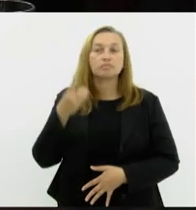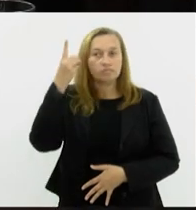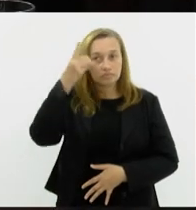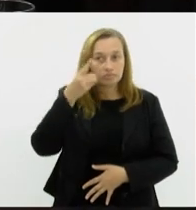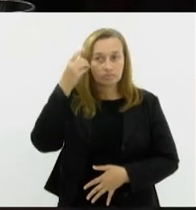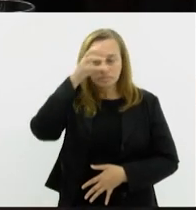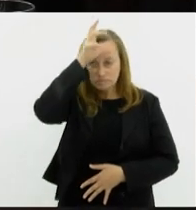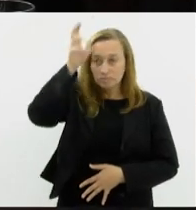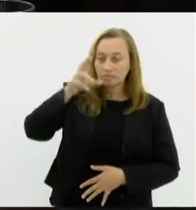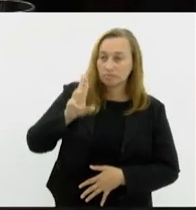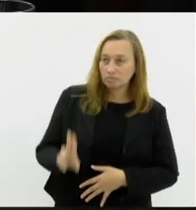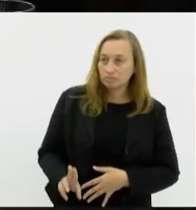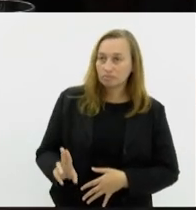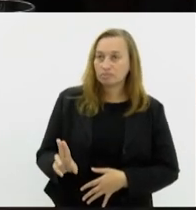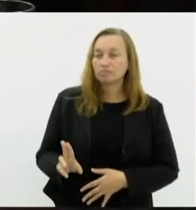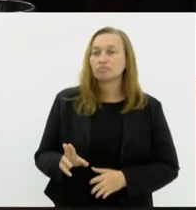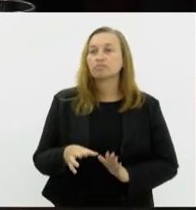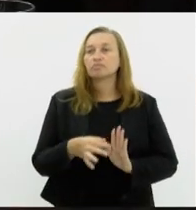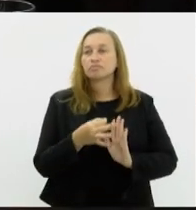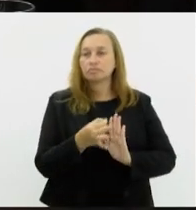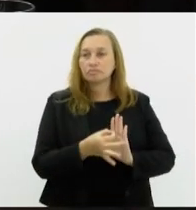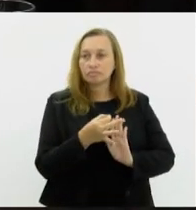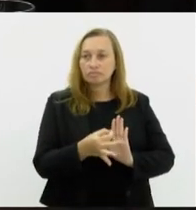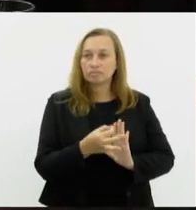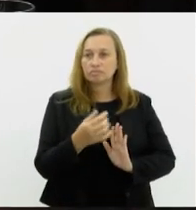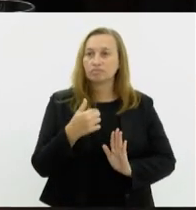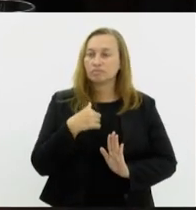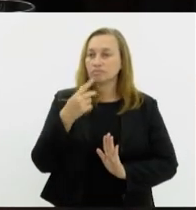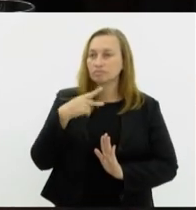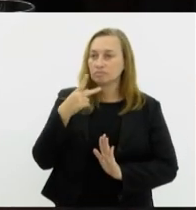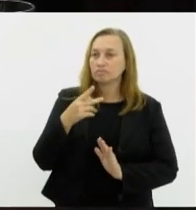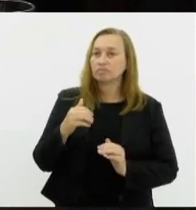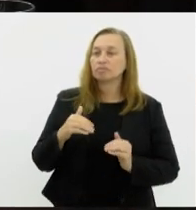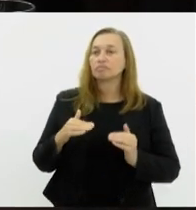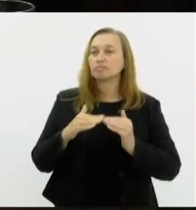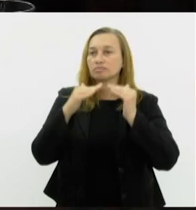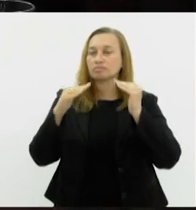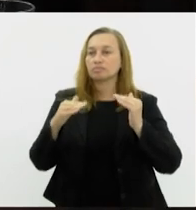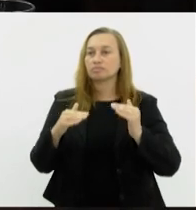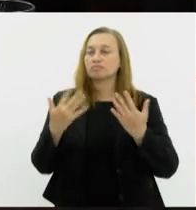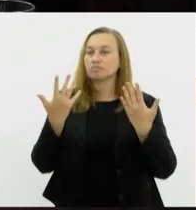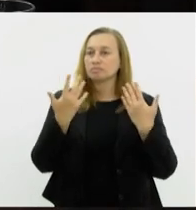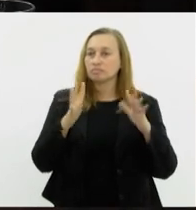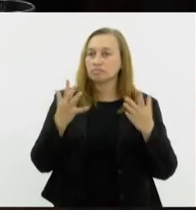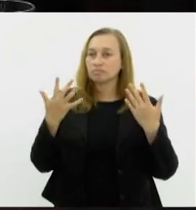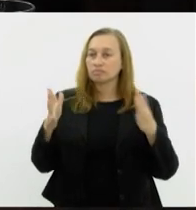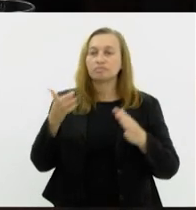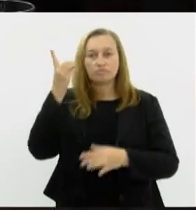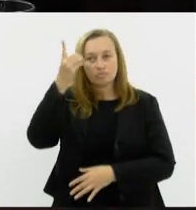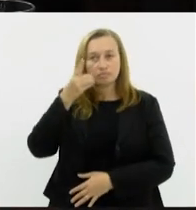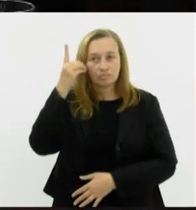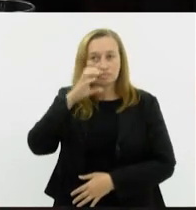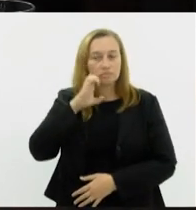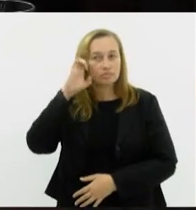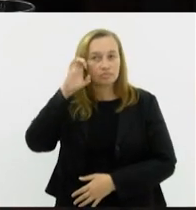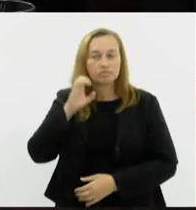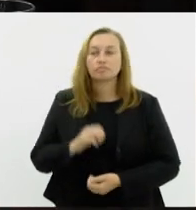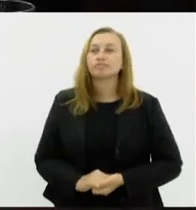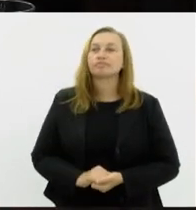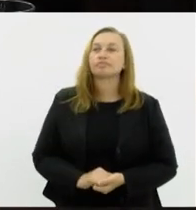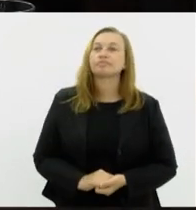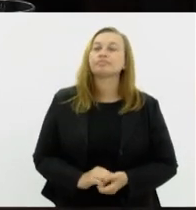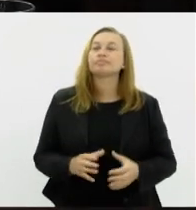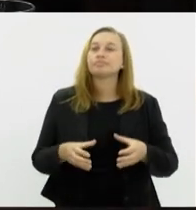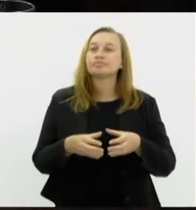Tia Ju, deu um parecer, então eu vou dar o meu parecer favorável e elogiar aqui a deputada Élica Takimoto.